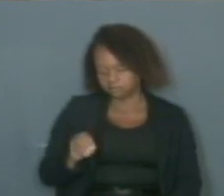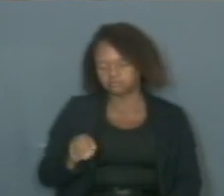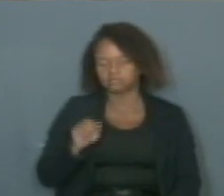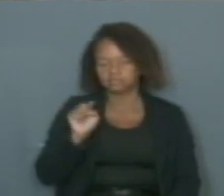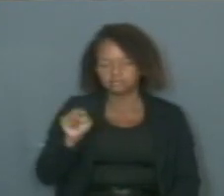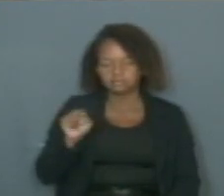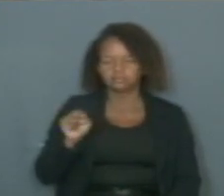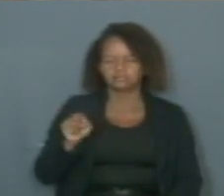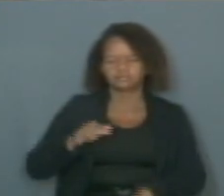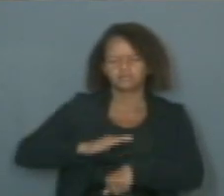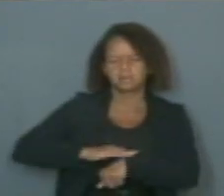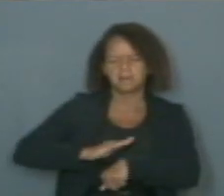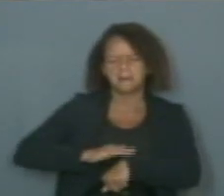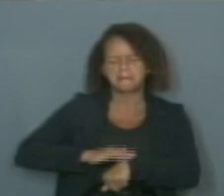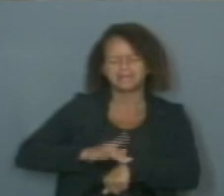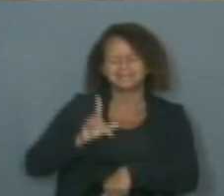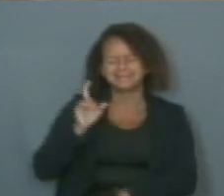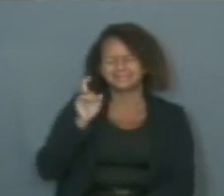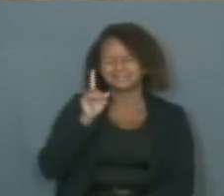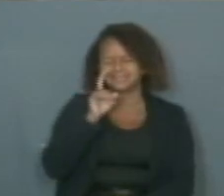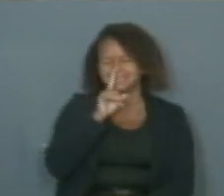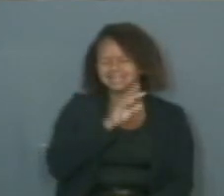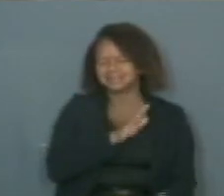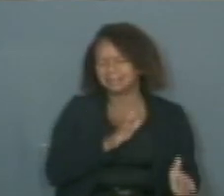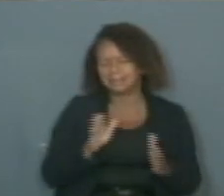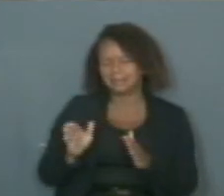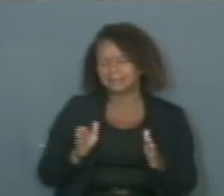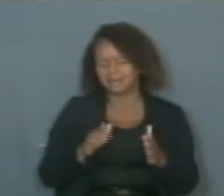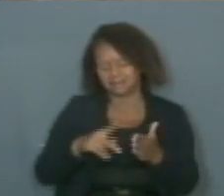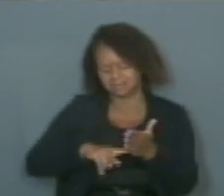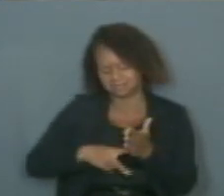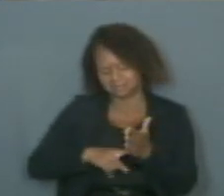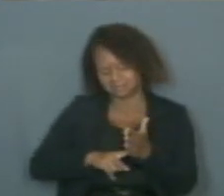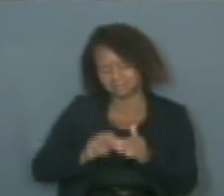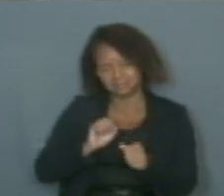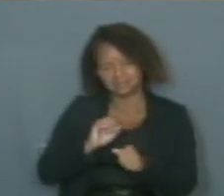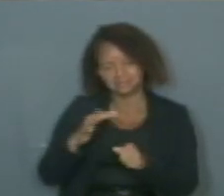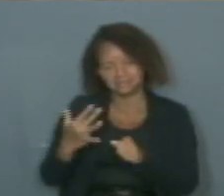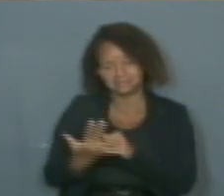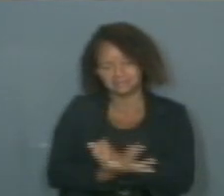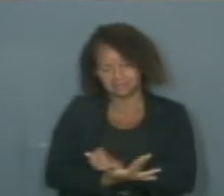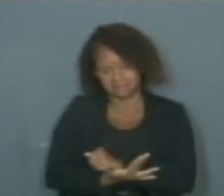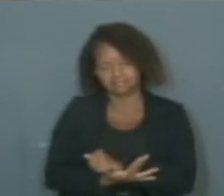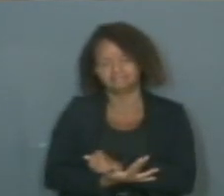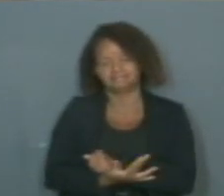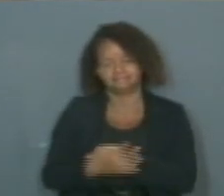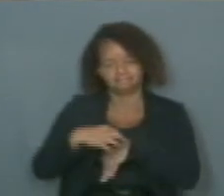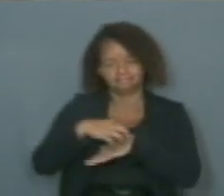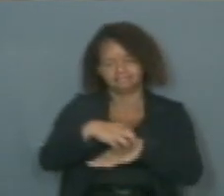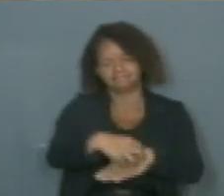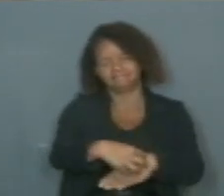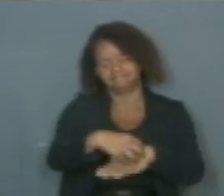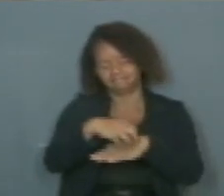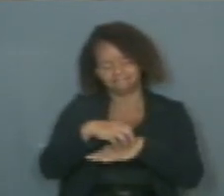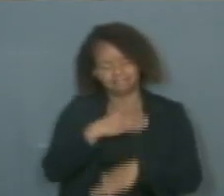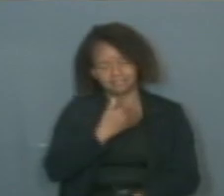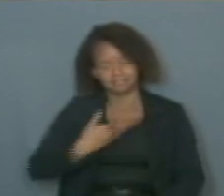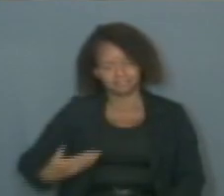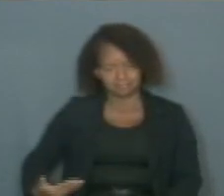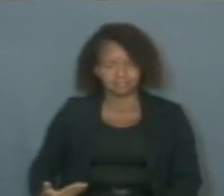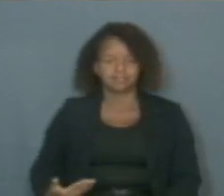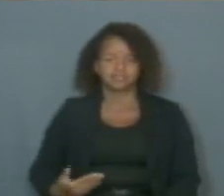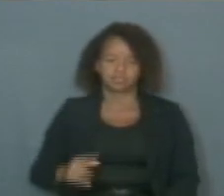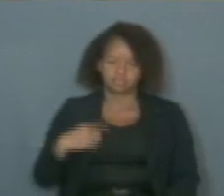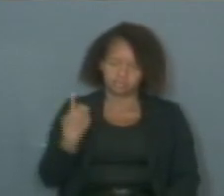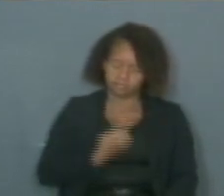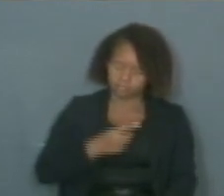tocar no momento mais difícil do sindicato na pandemia, do transporte público como um todo. O